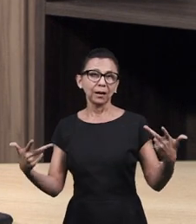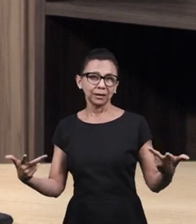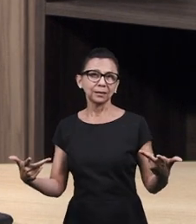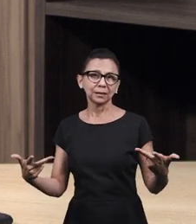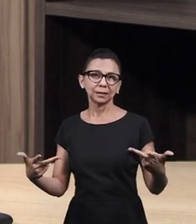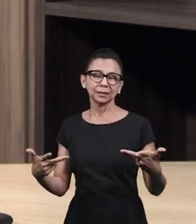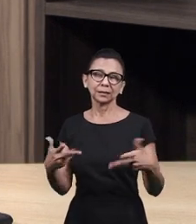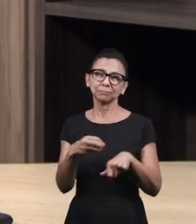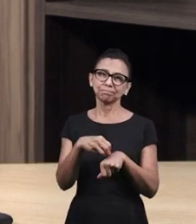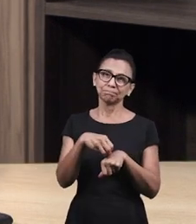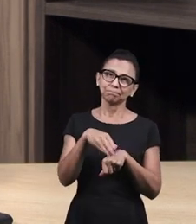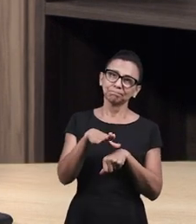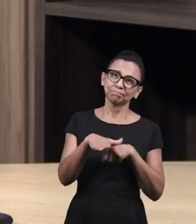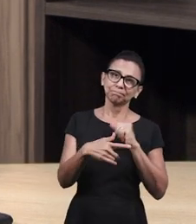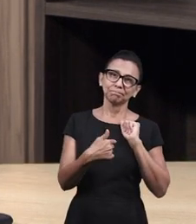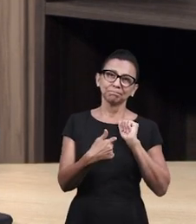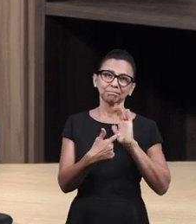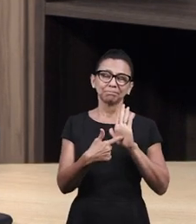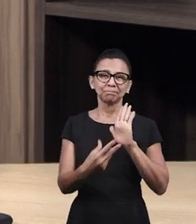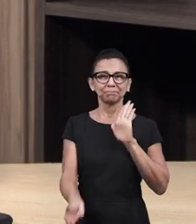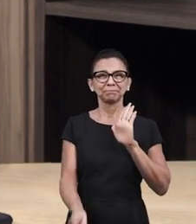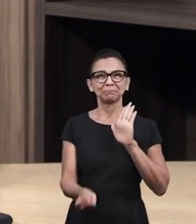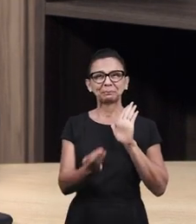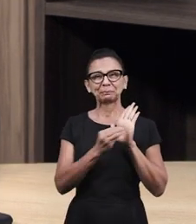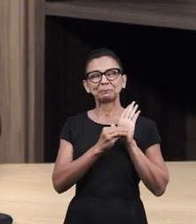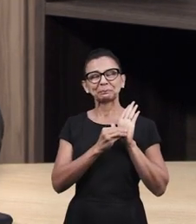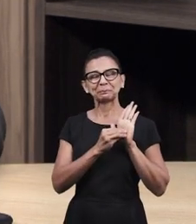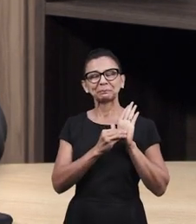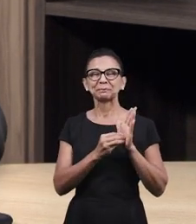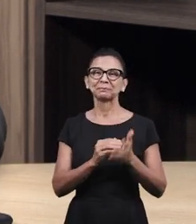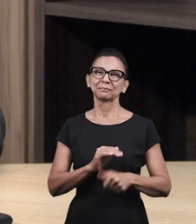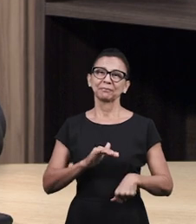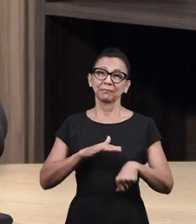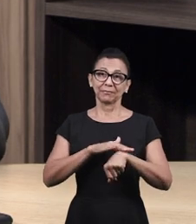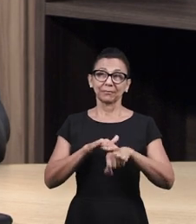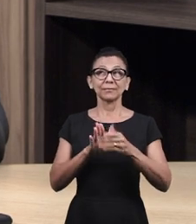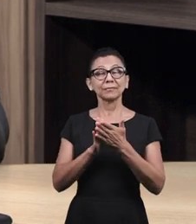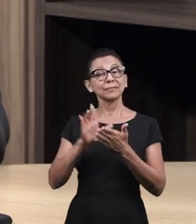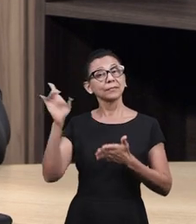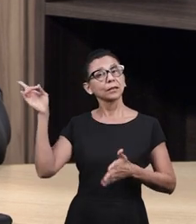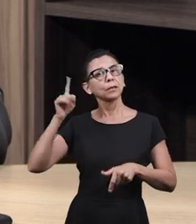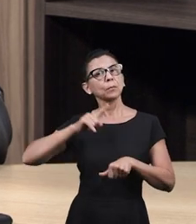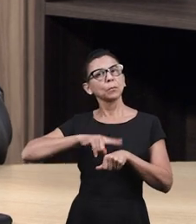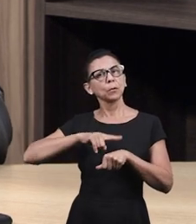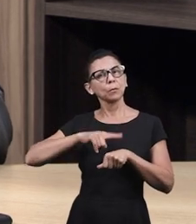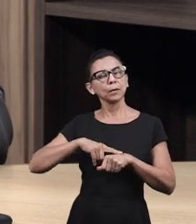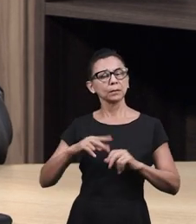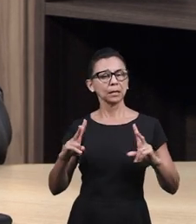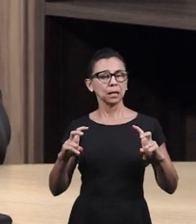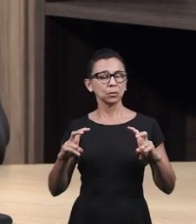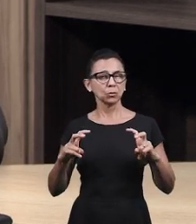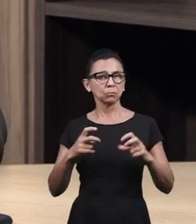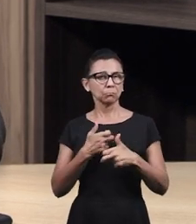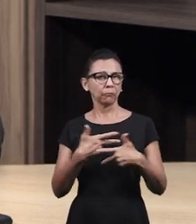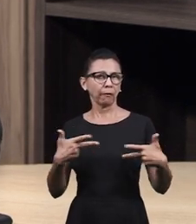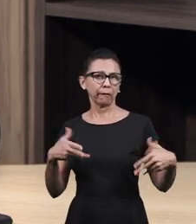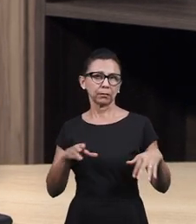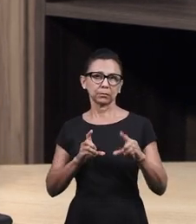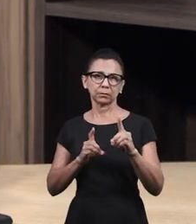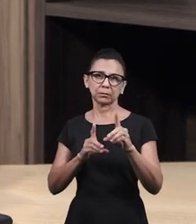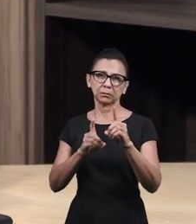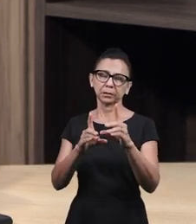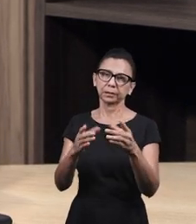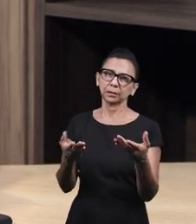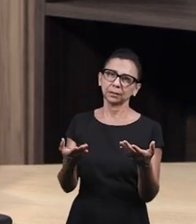para transmitir o nosso conteúdo. E o programa Conversas Bíblicas é um momento em que nós tratamos de assuntos doutrinários,